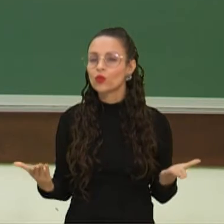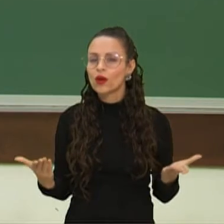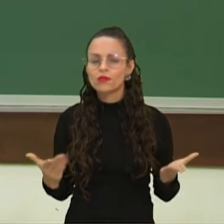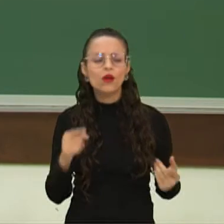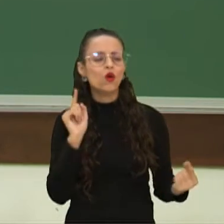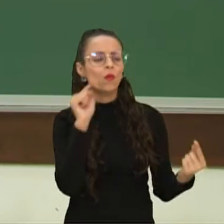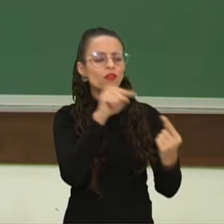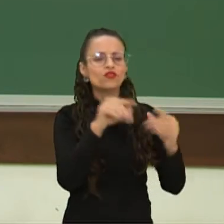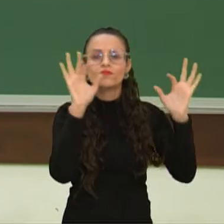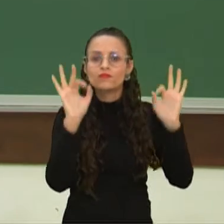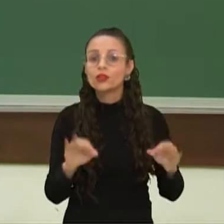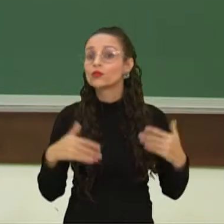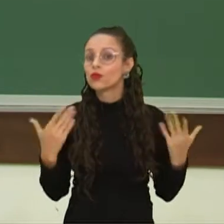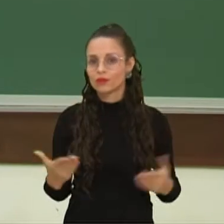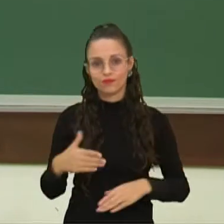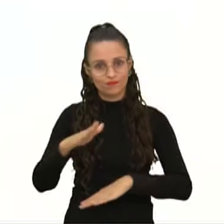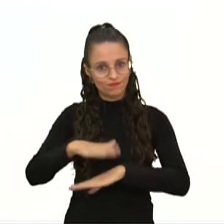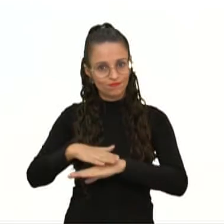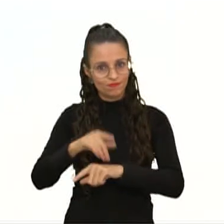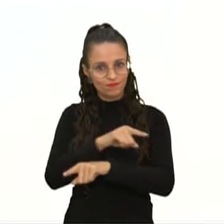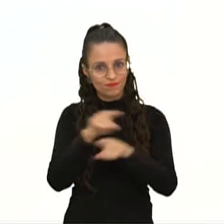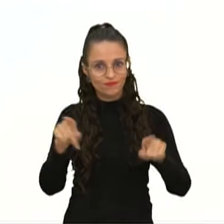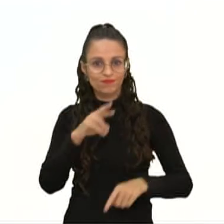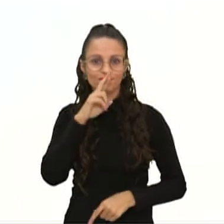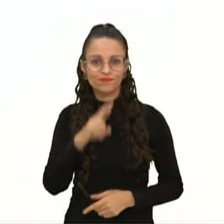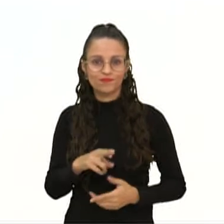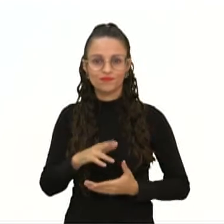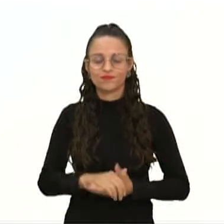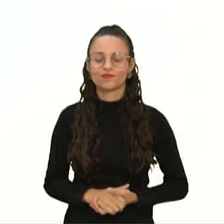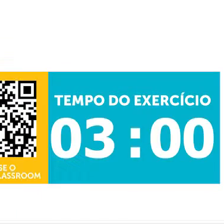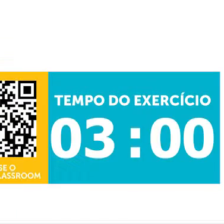real intenção? Vamos lá.